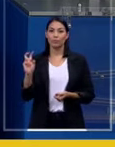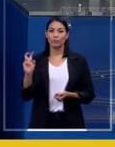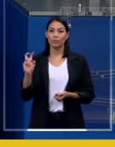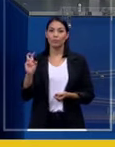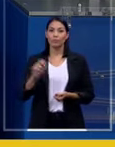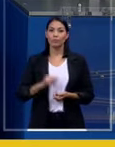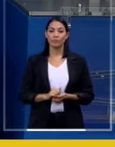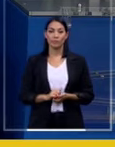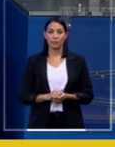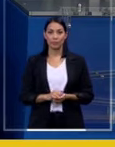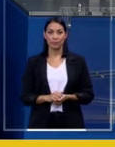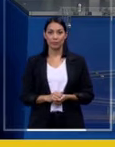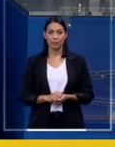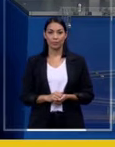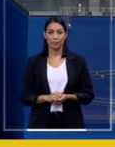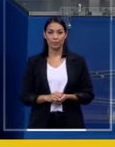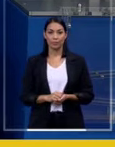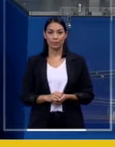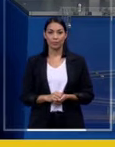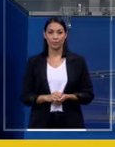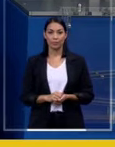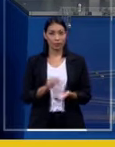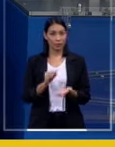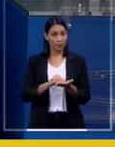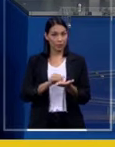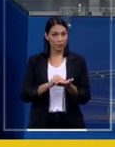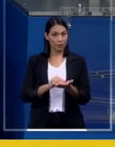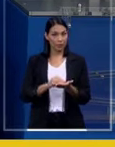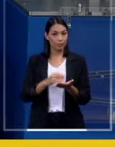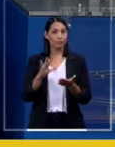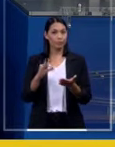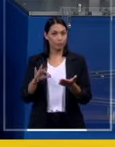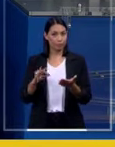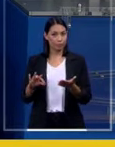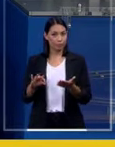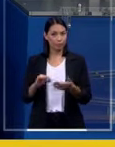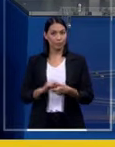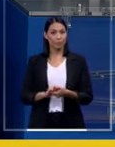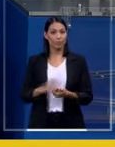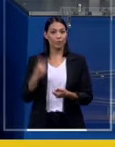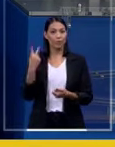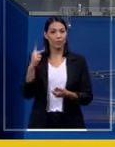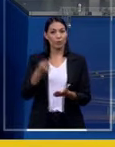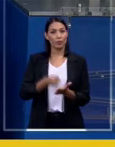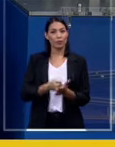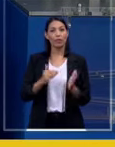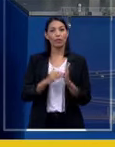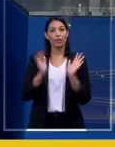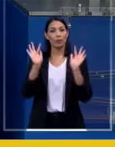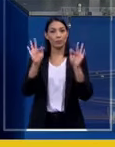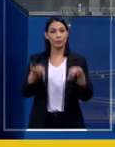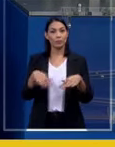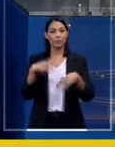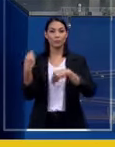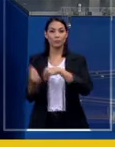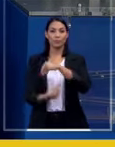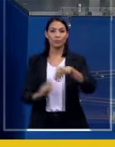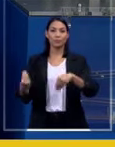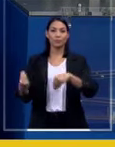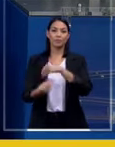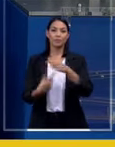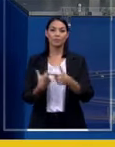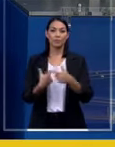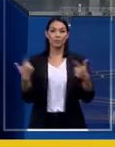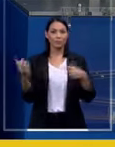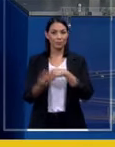número 25, primeira dezena sorteada. Vai anotando aí, conferindo direitinho sua aposta até o final. Globo girando, a sorte girando